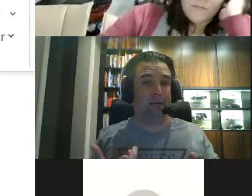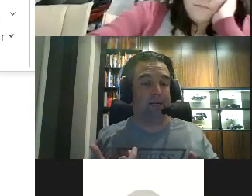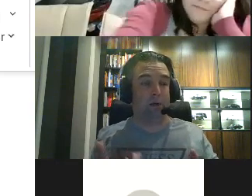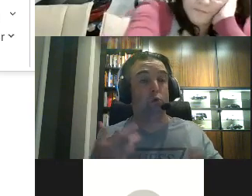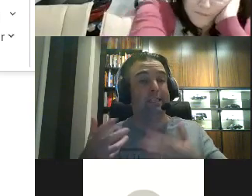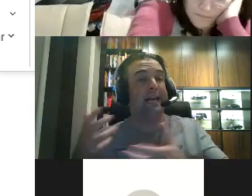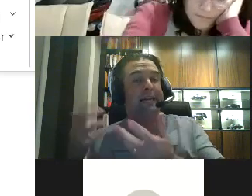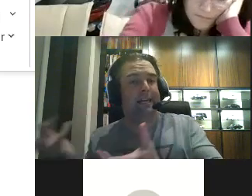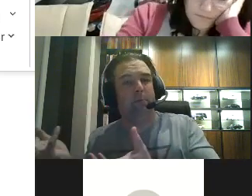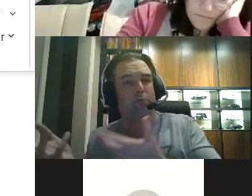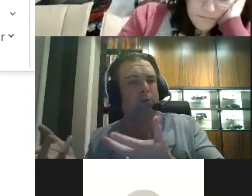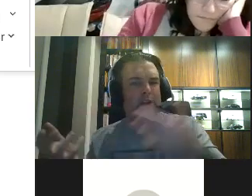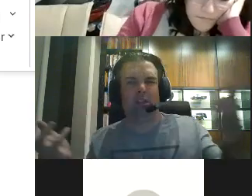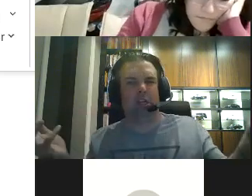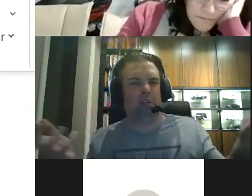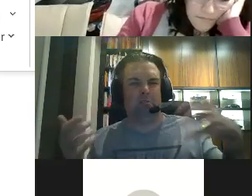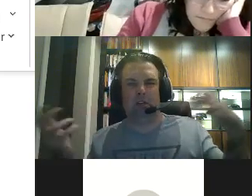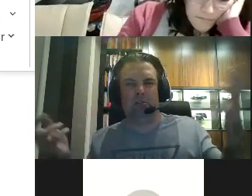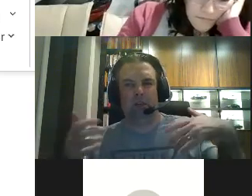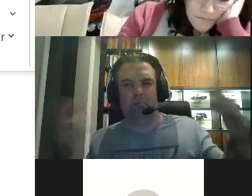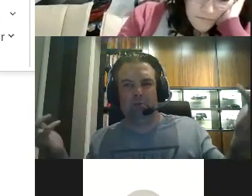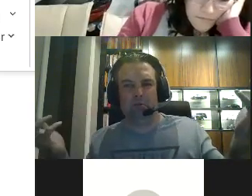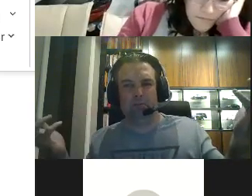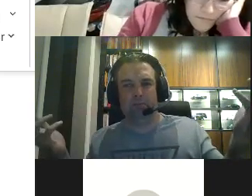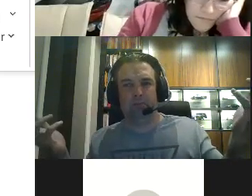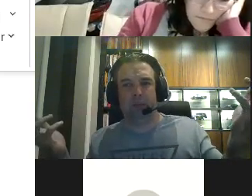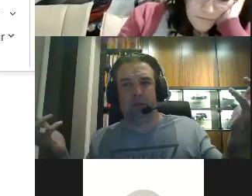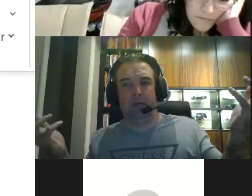para usar ele por 30 anos, eu acho, não lembro.